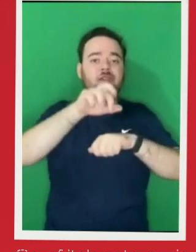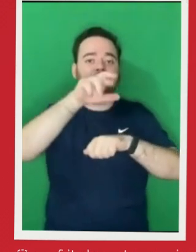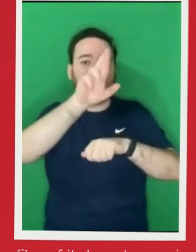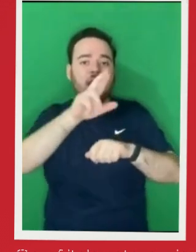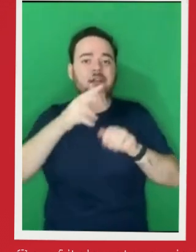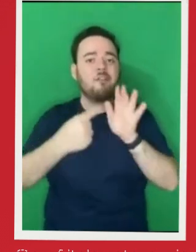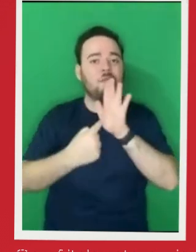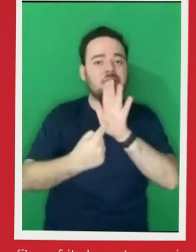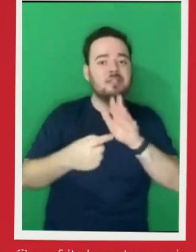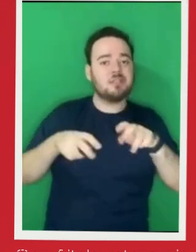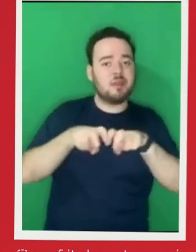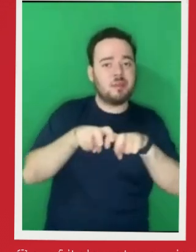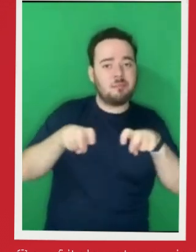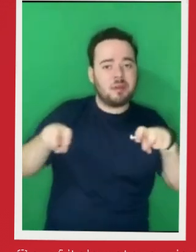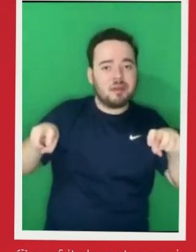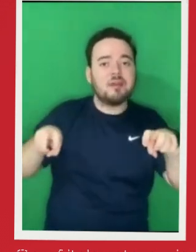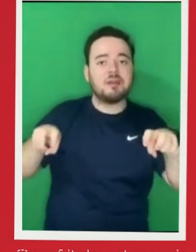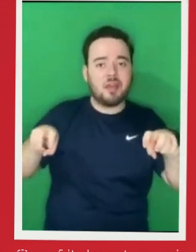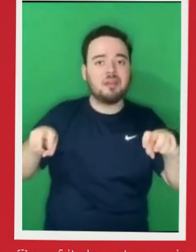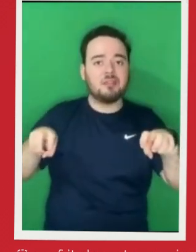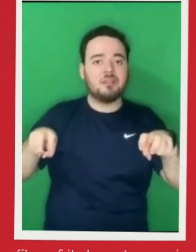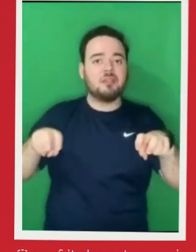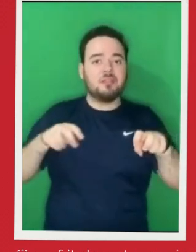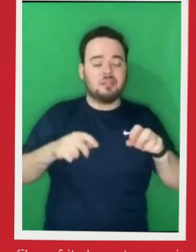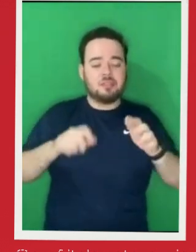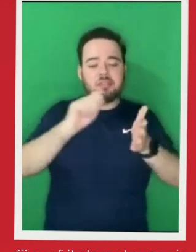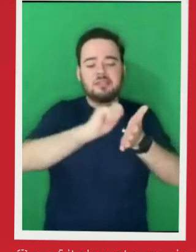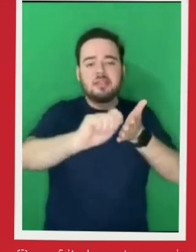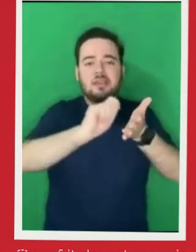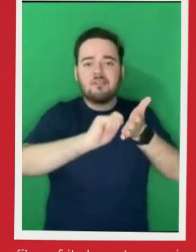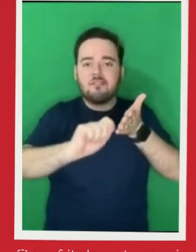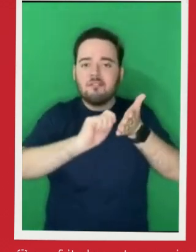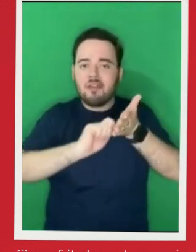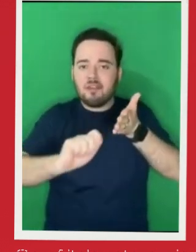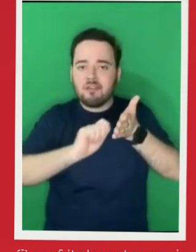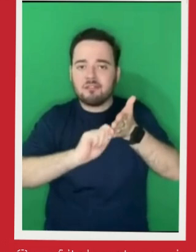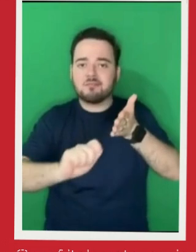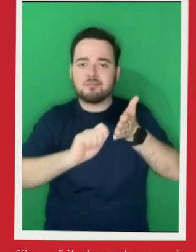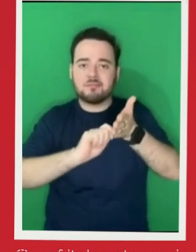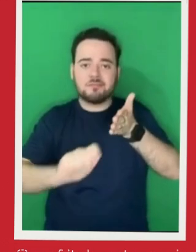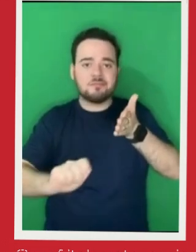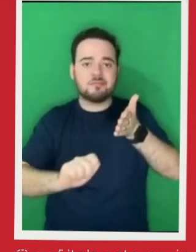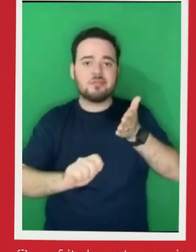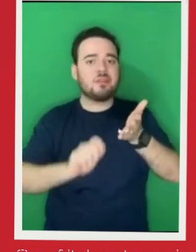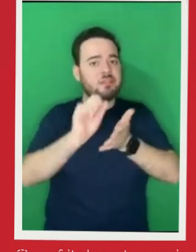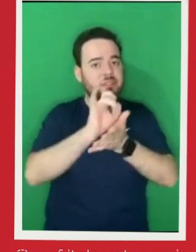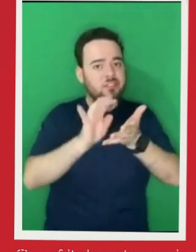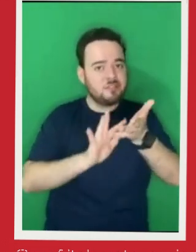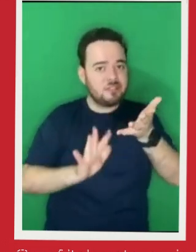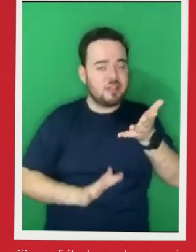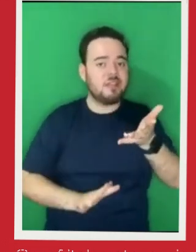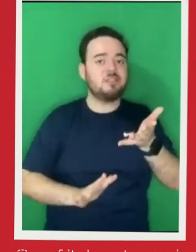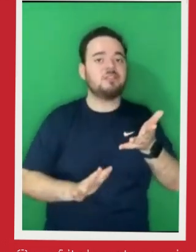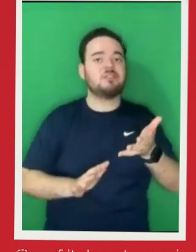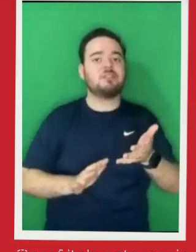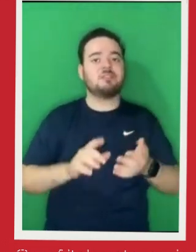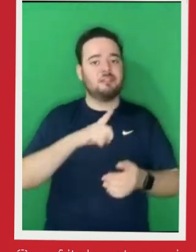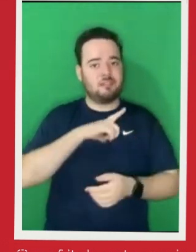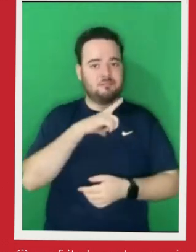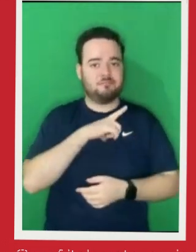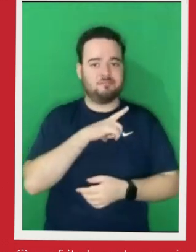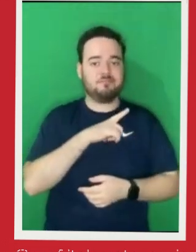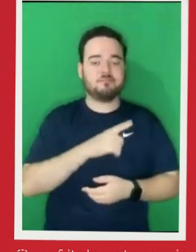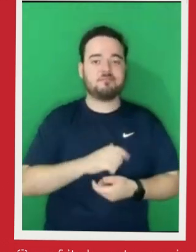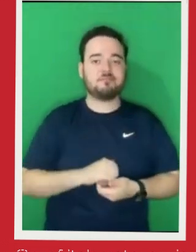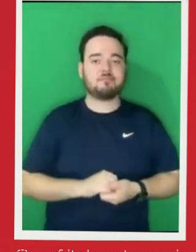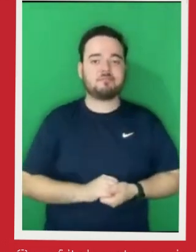quando eu tenho que entregar para a banca. Começar a povoar aquele calendário que é digital, com as tarefas que